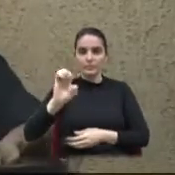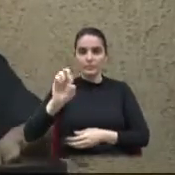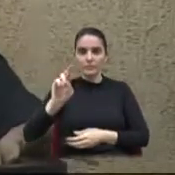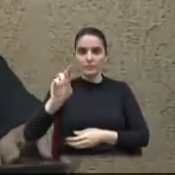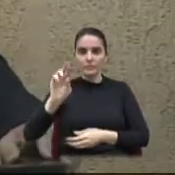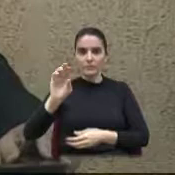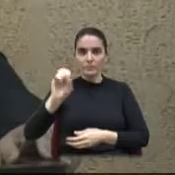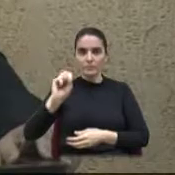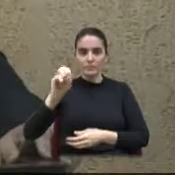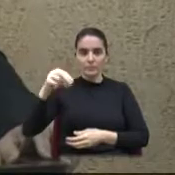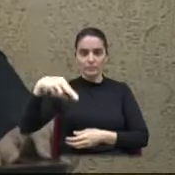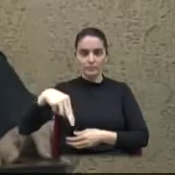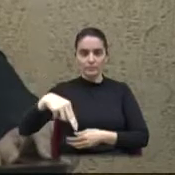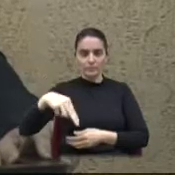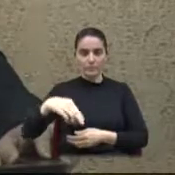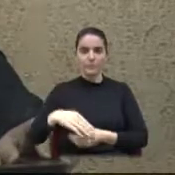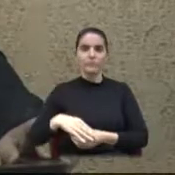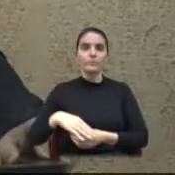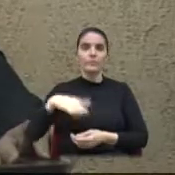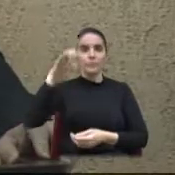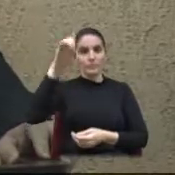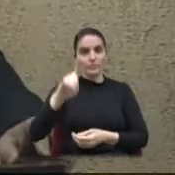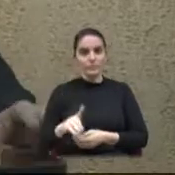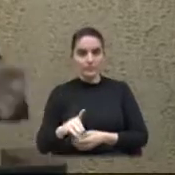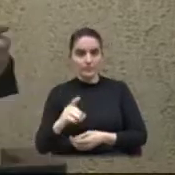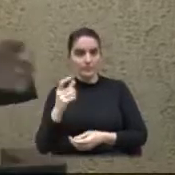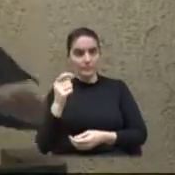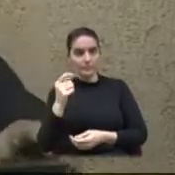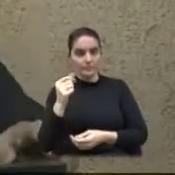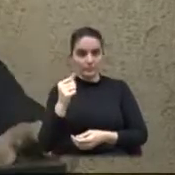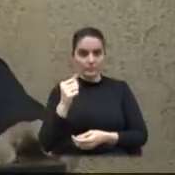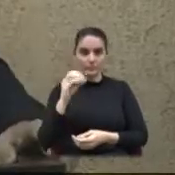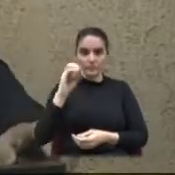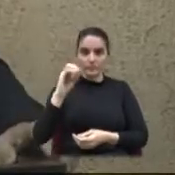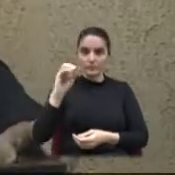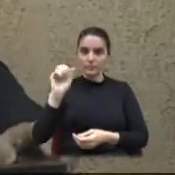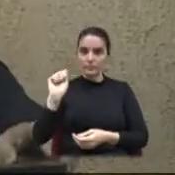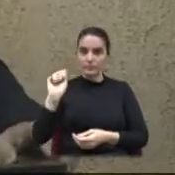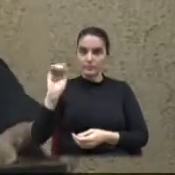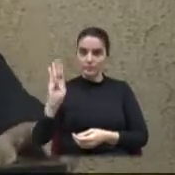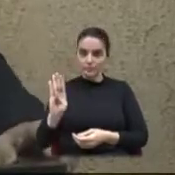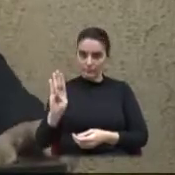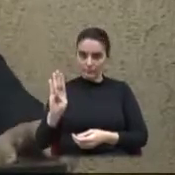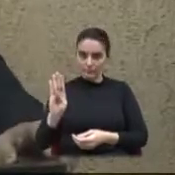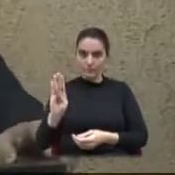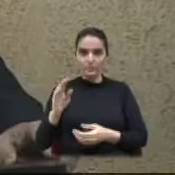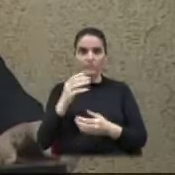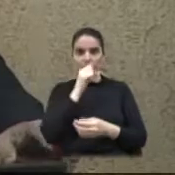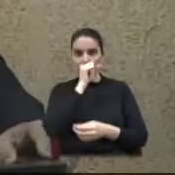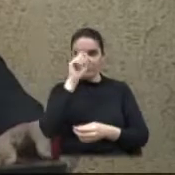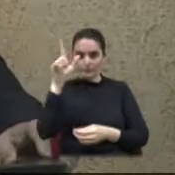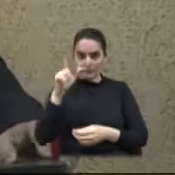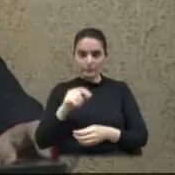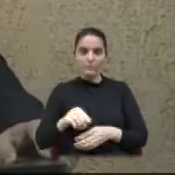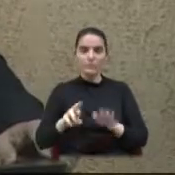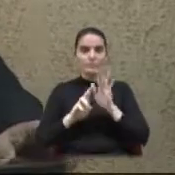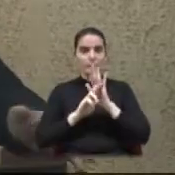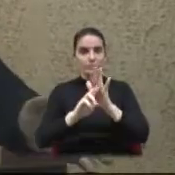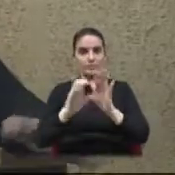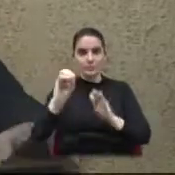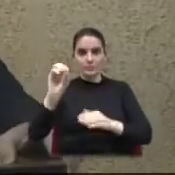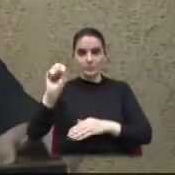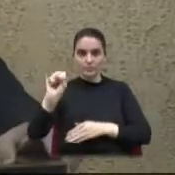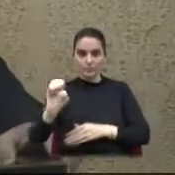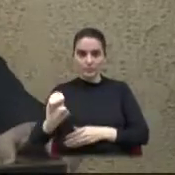diretor tesoureiro da OAB daqui de Limeira, que hoje representa o presidente Dr. Oséias e